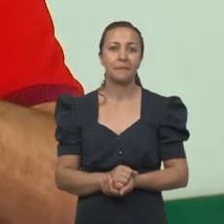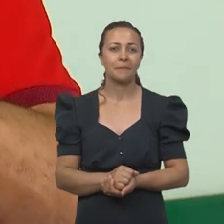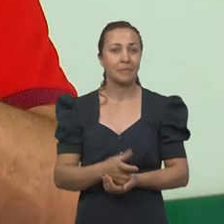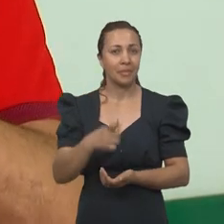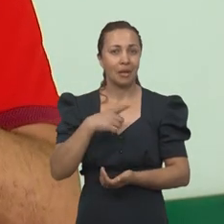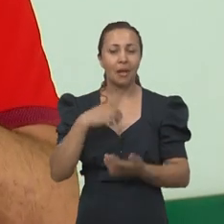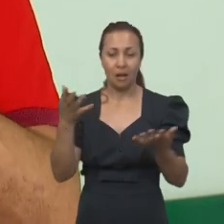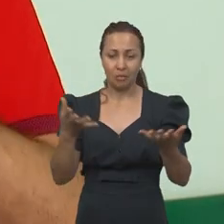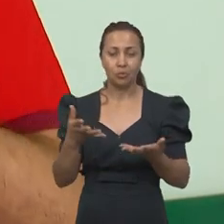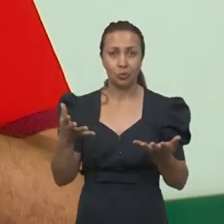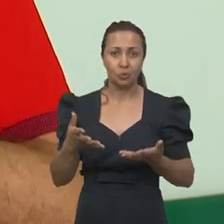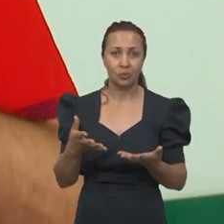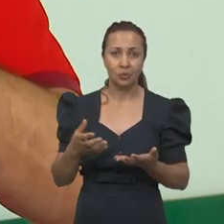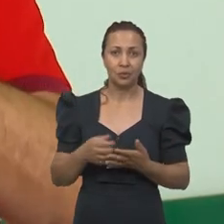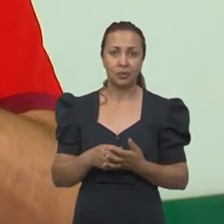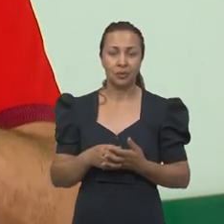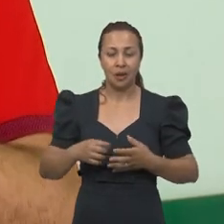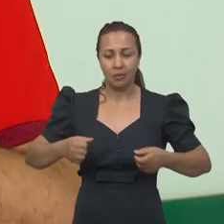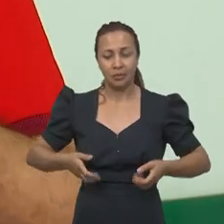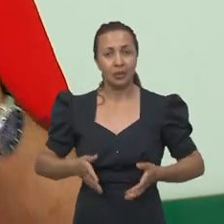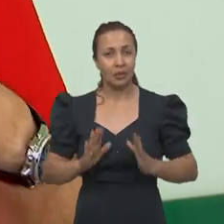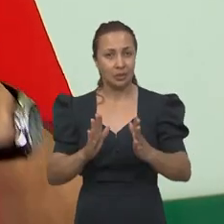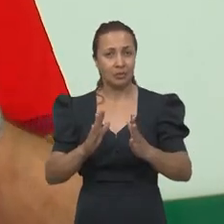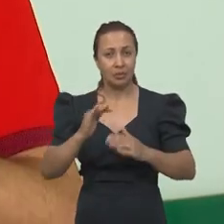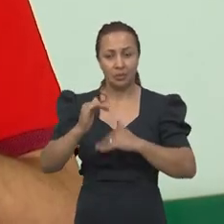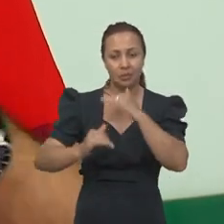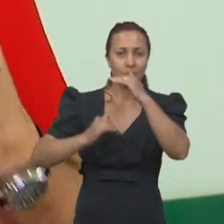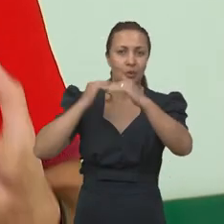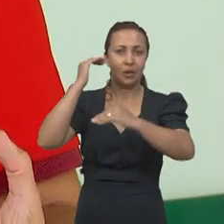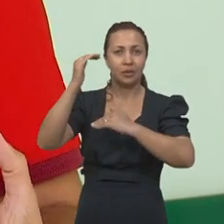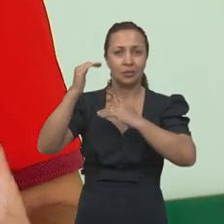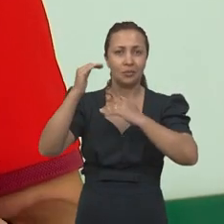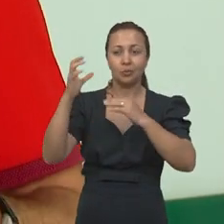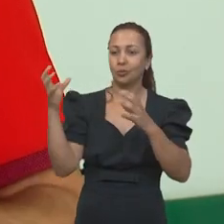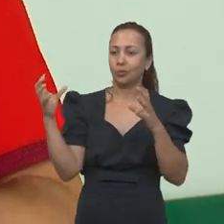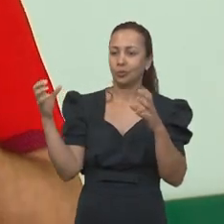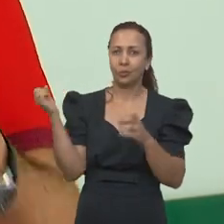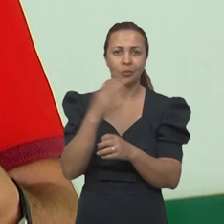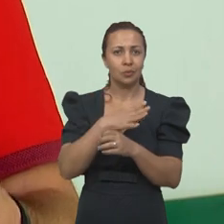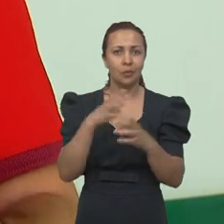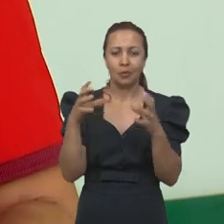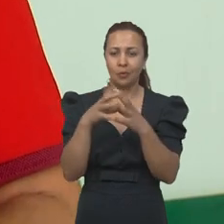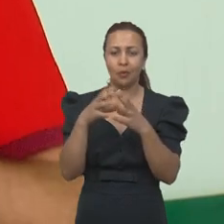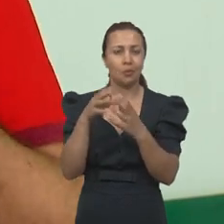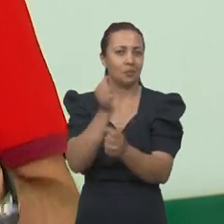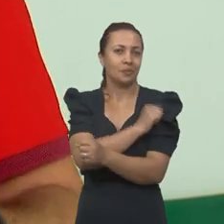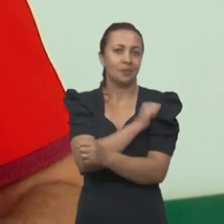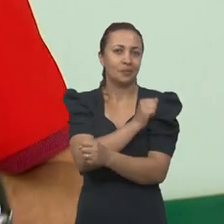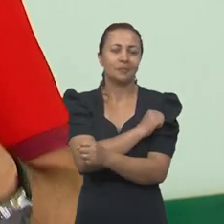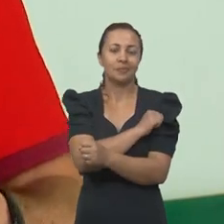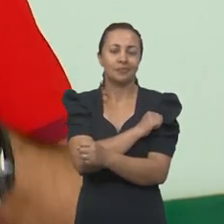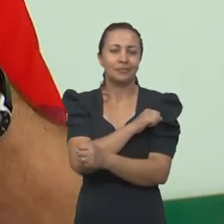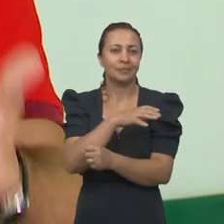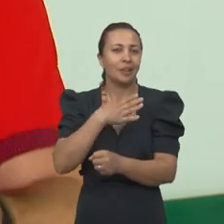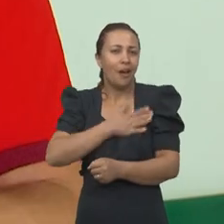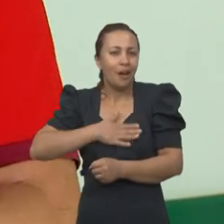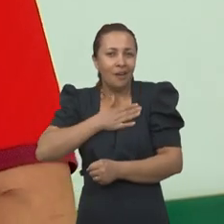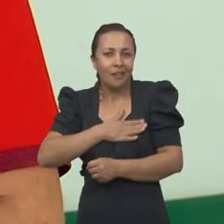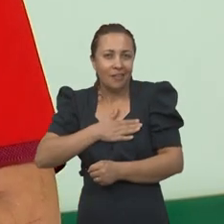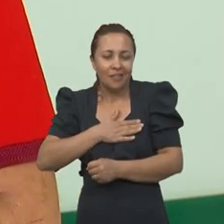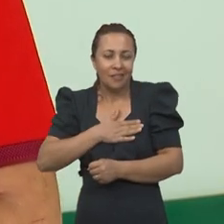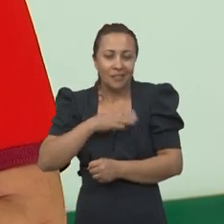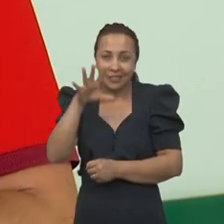a 1 no momento o nascimento eo crescimento de um grupo de alunos estudantes